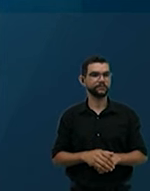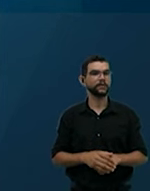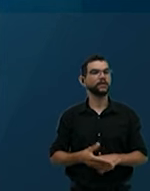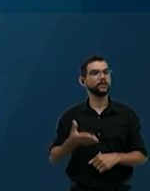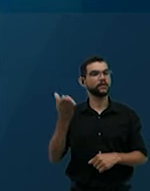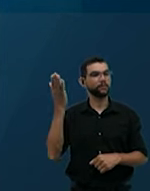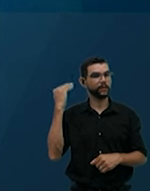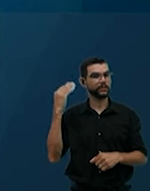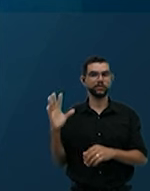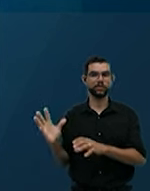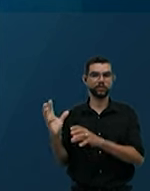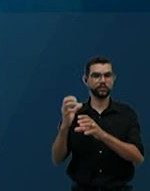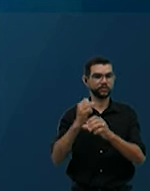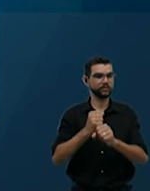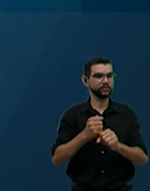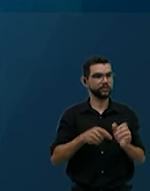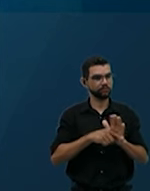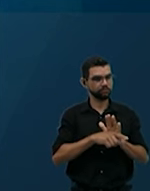65% dos benefícios